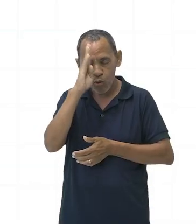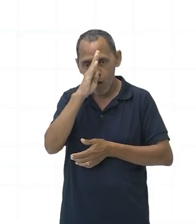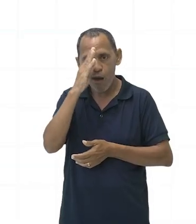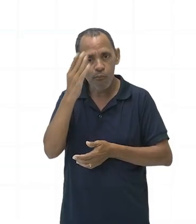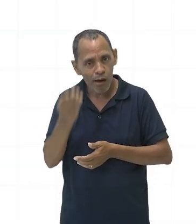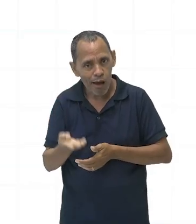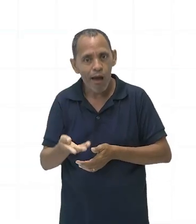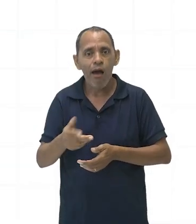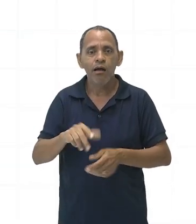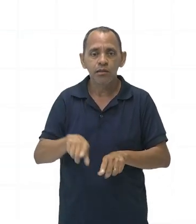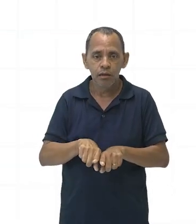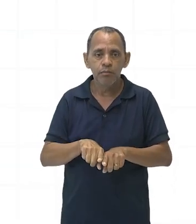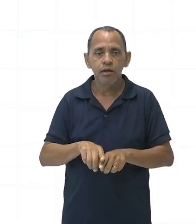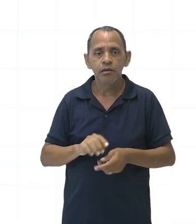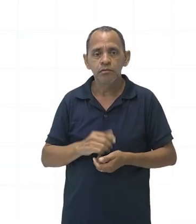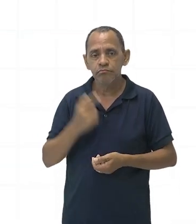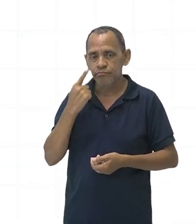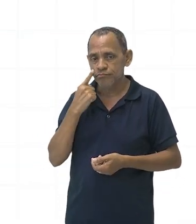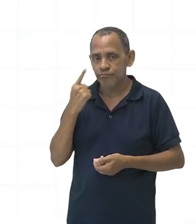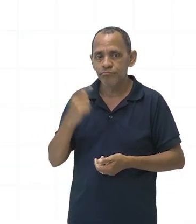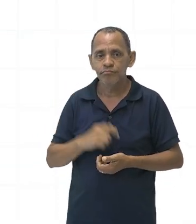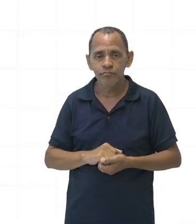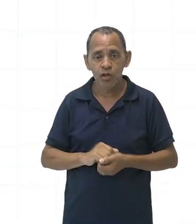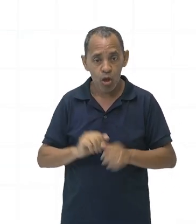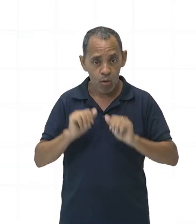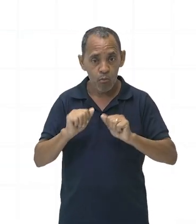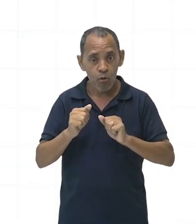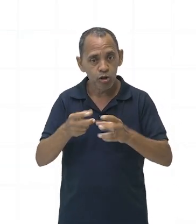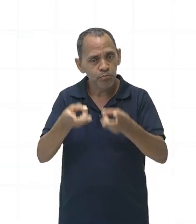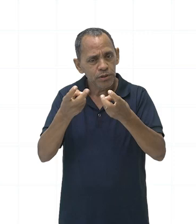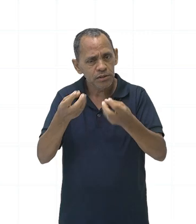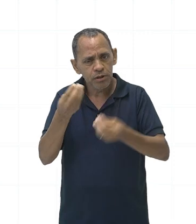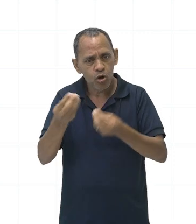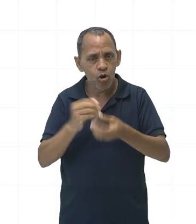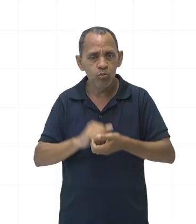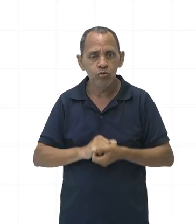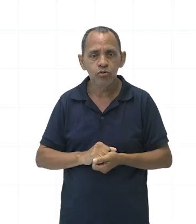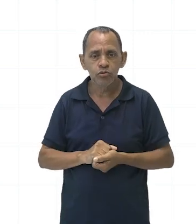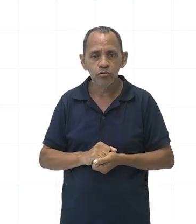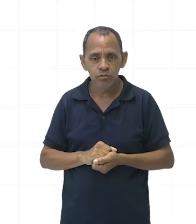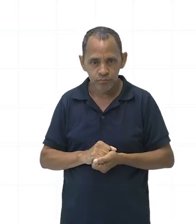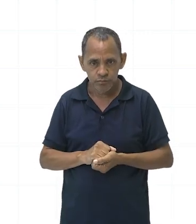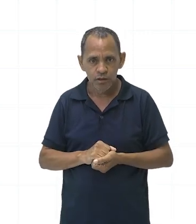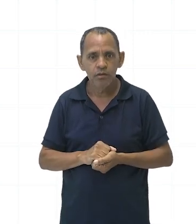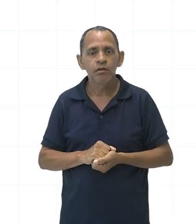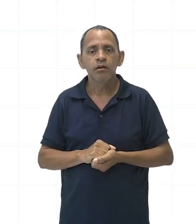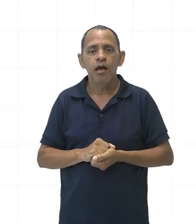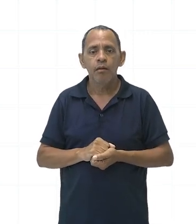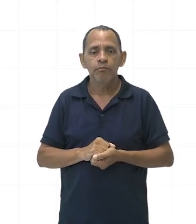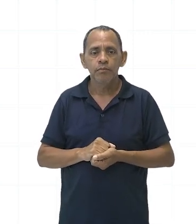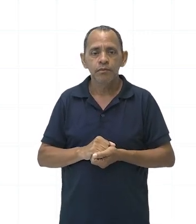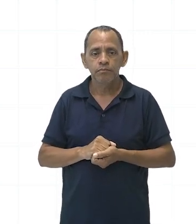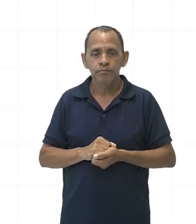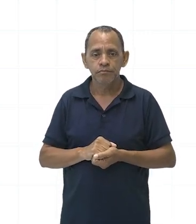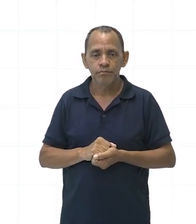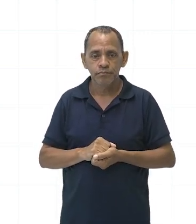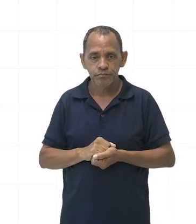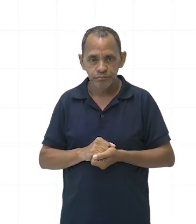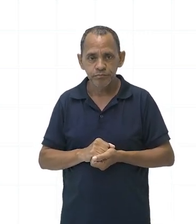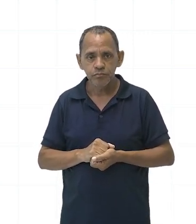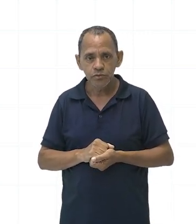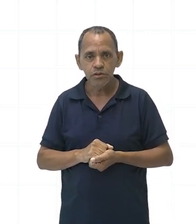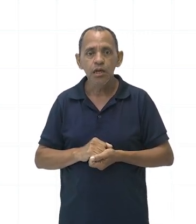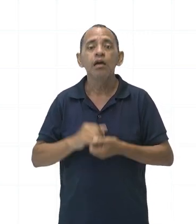ver. Olha só, um sinal que a pessoa vai desmaiar pode ser a questão da fraqueza, do